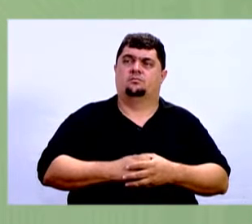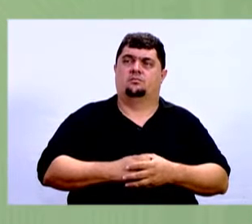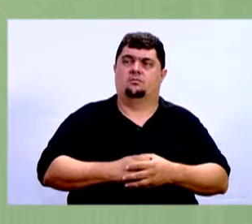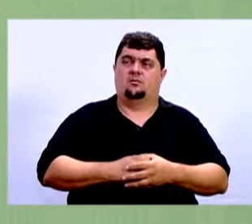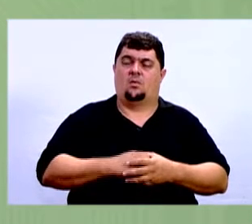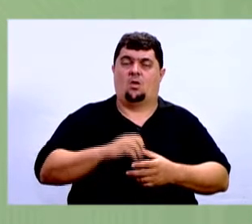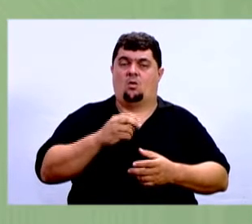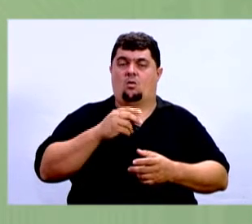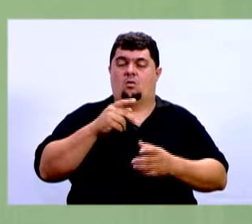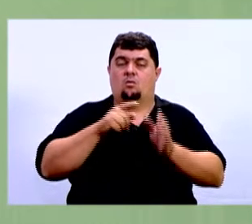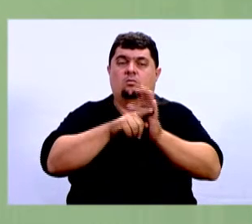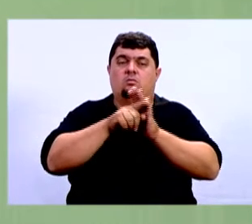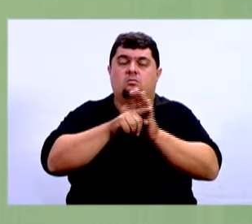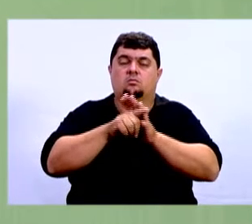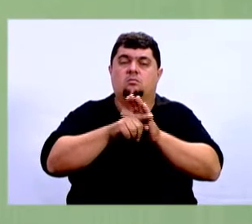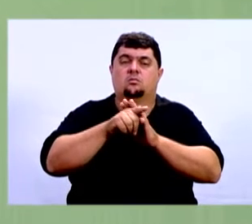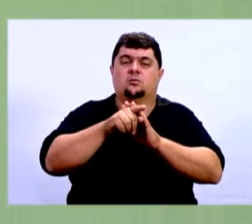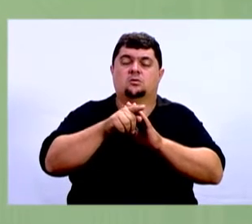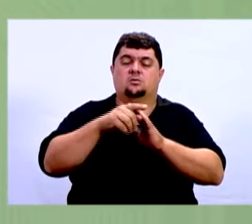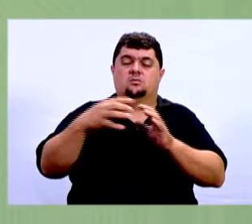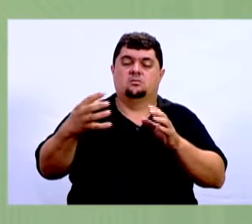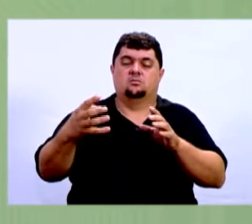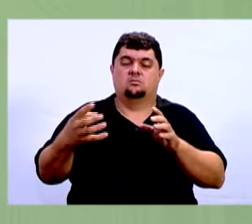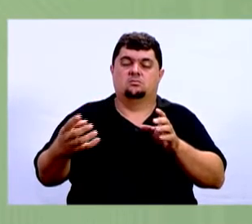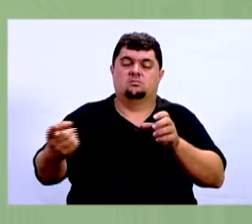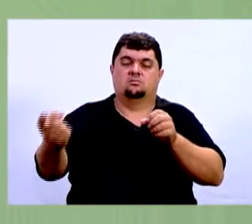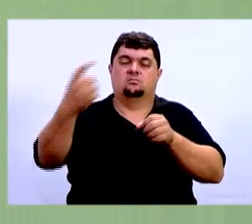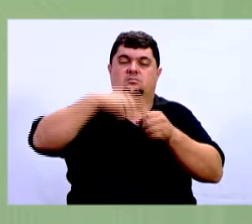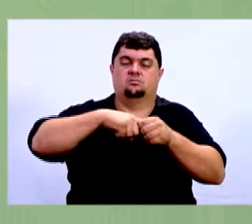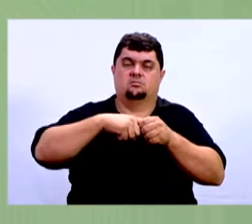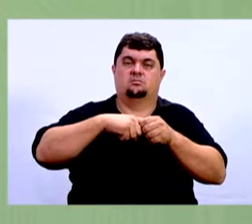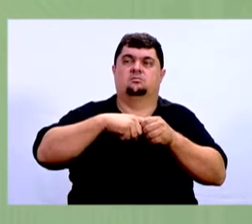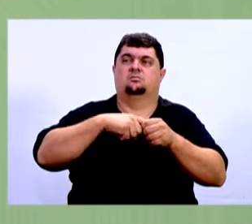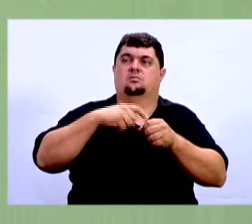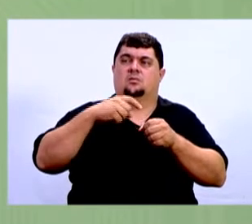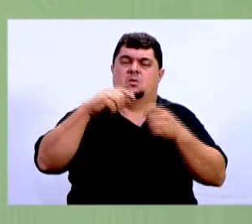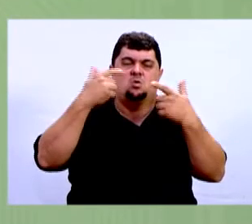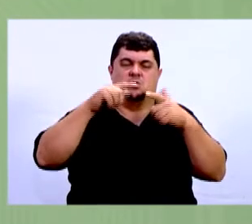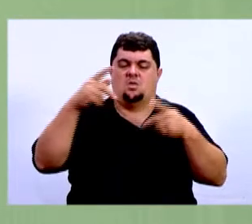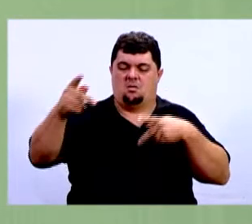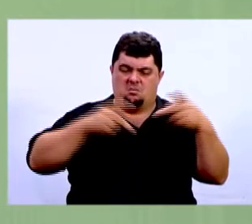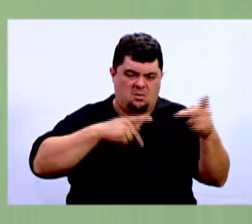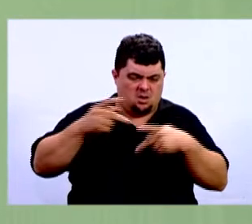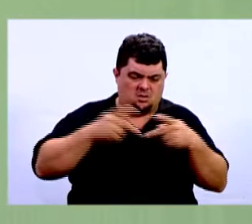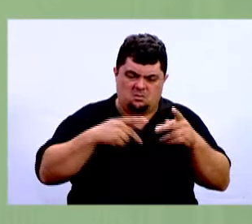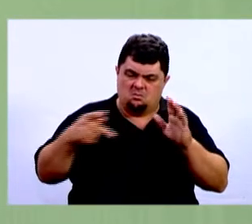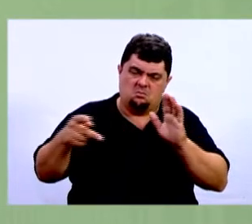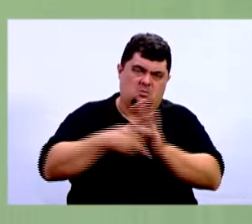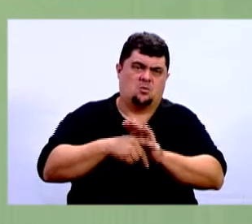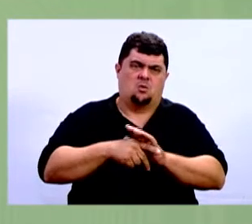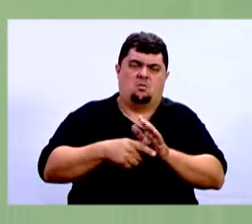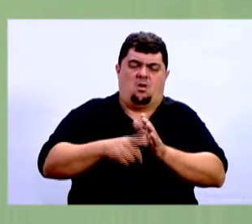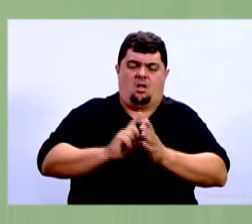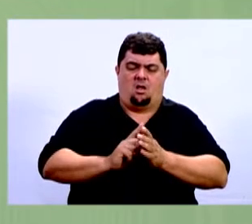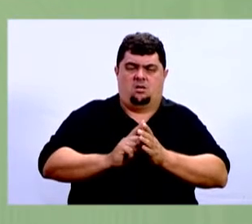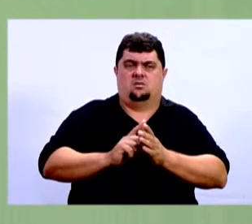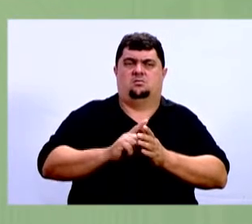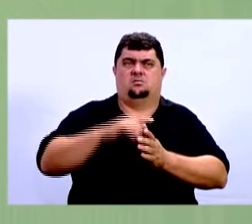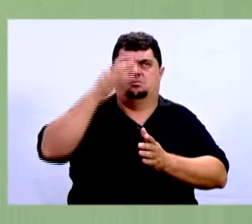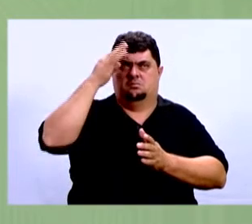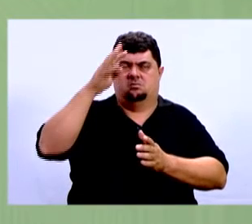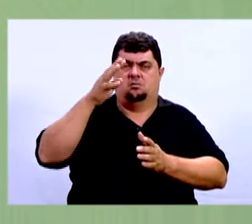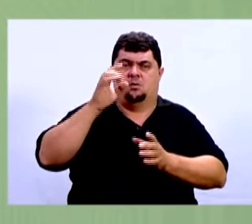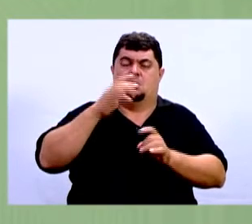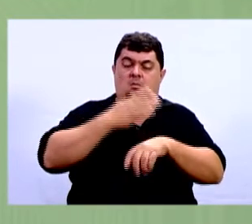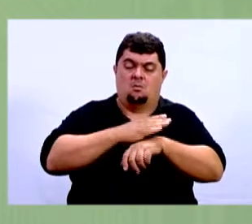observação participante é um tipo de pesquisa que não possui um planejamento ou um projeto anterior à prática, ou seja, você